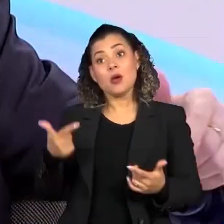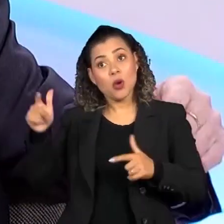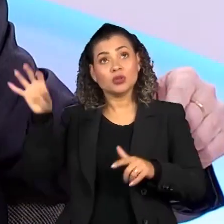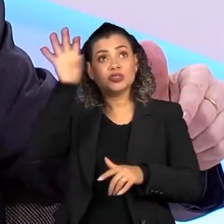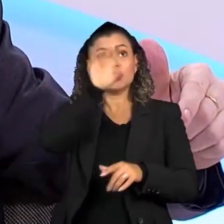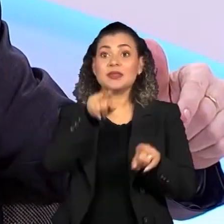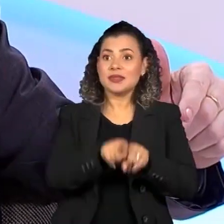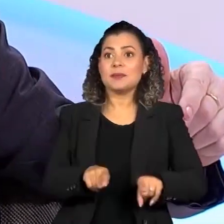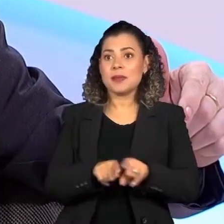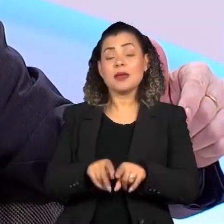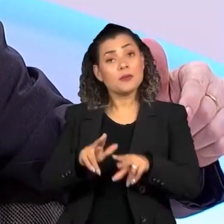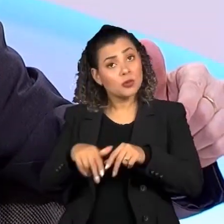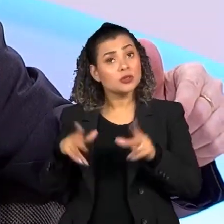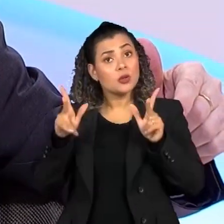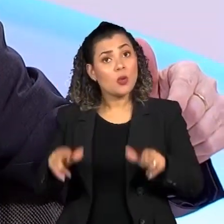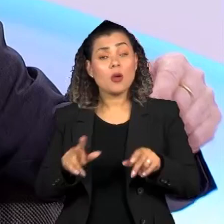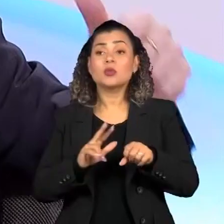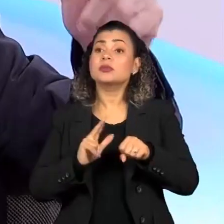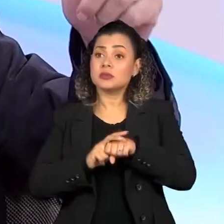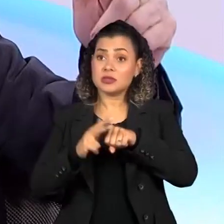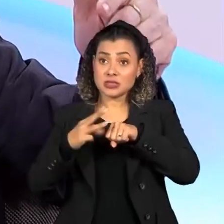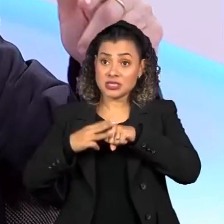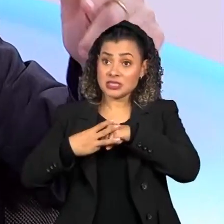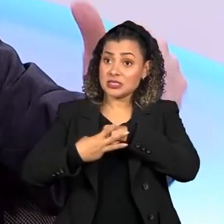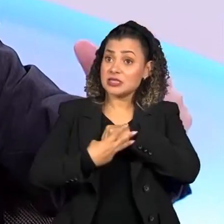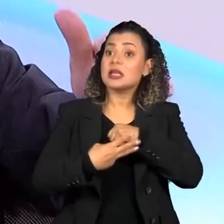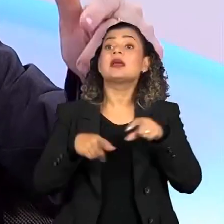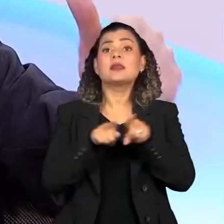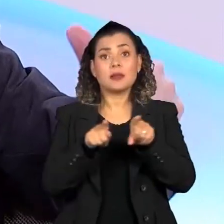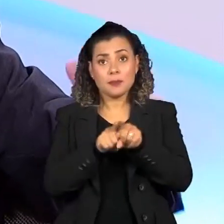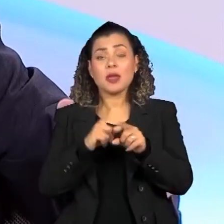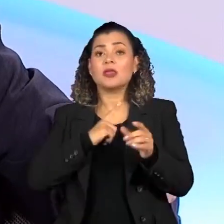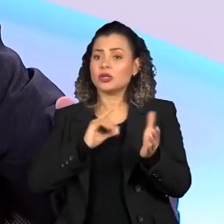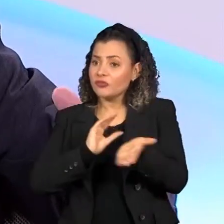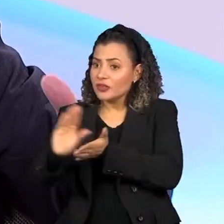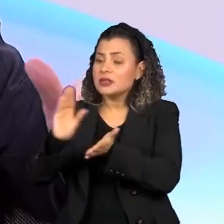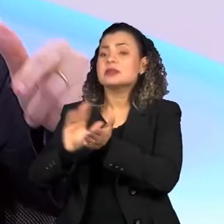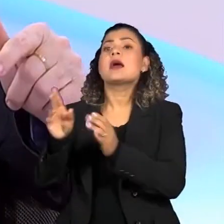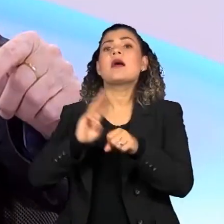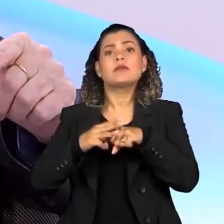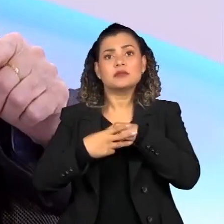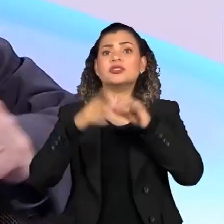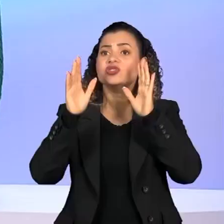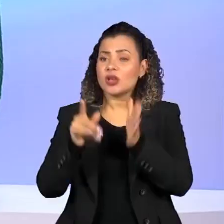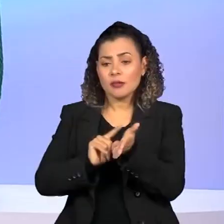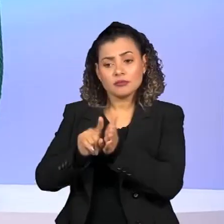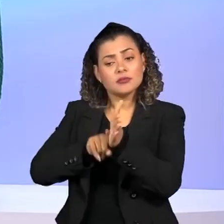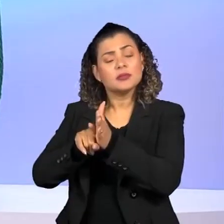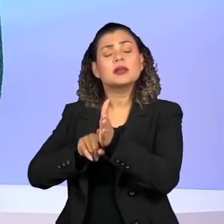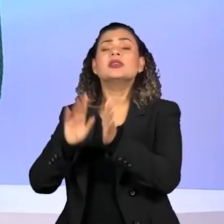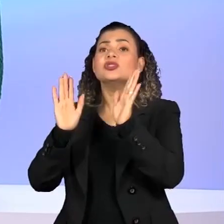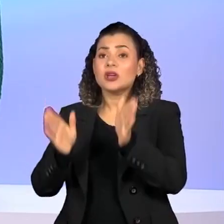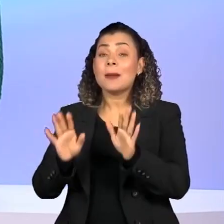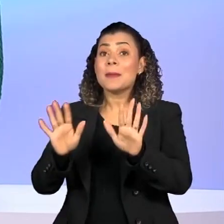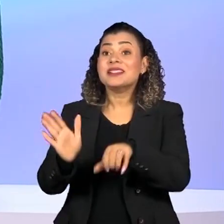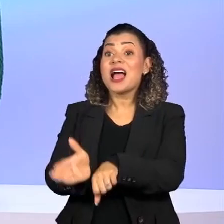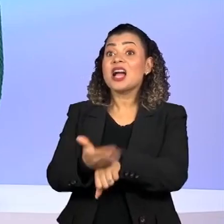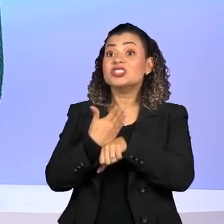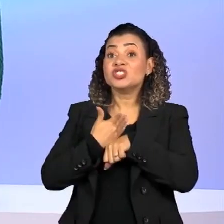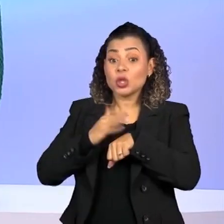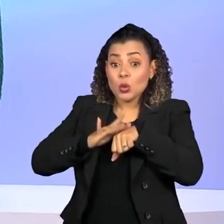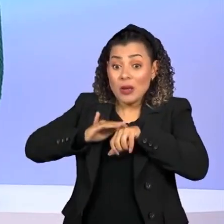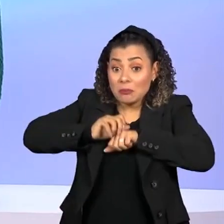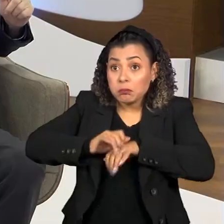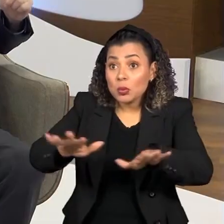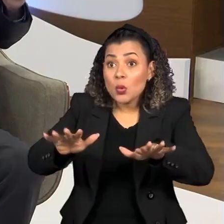mesma coisa foi com Zika financiávamos pesquisas acontece que antes de ter epidemia